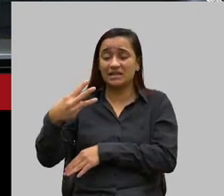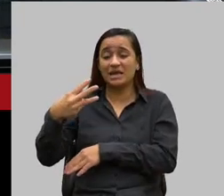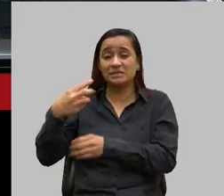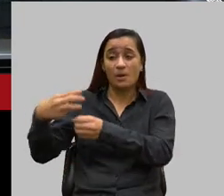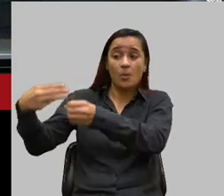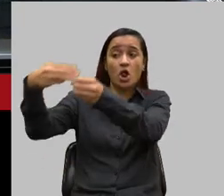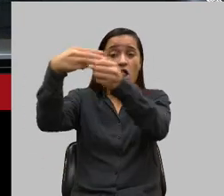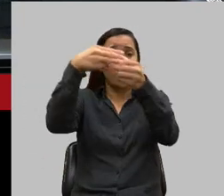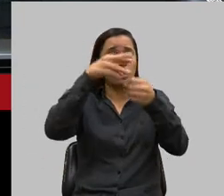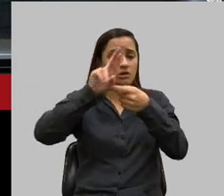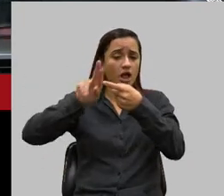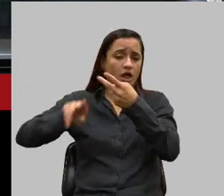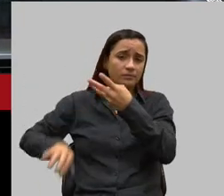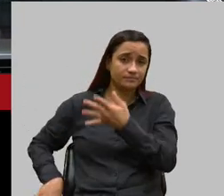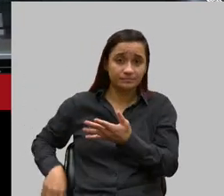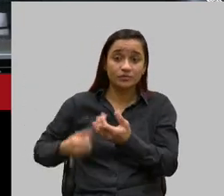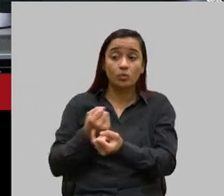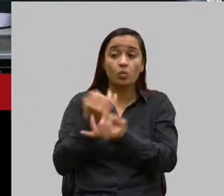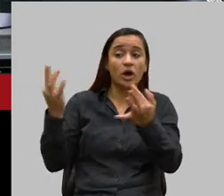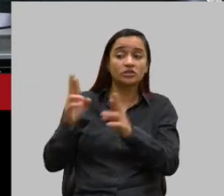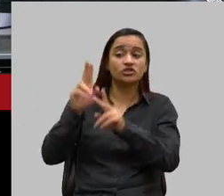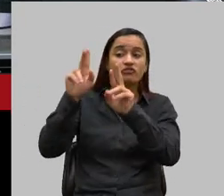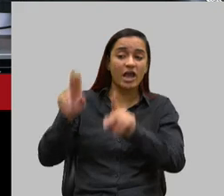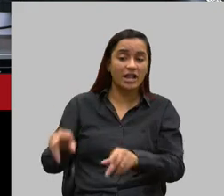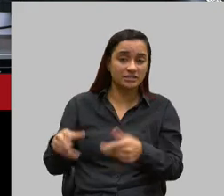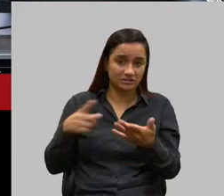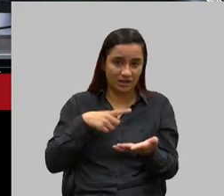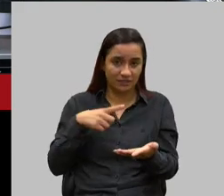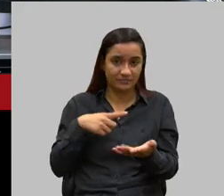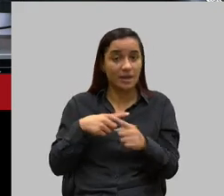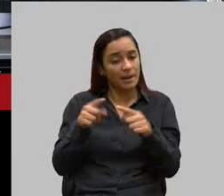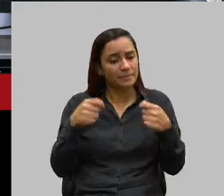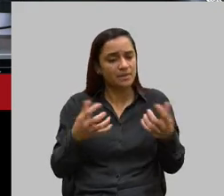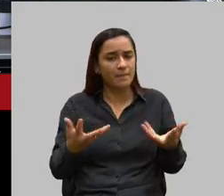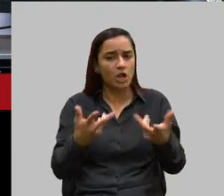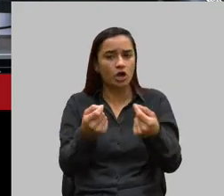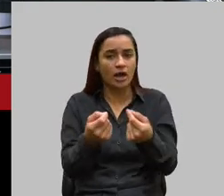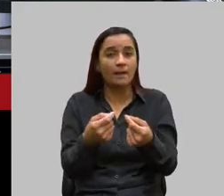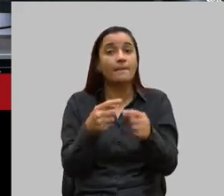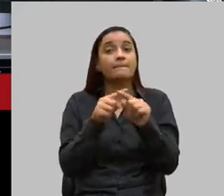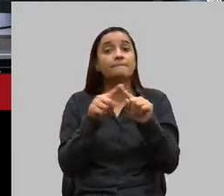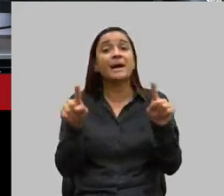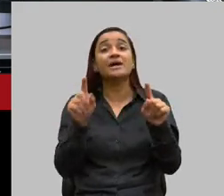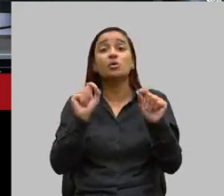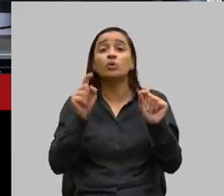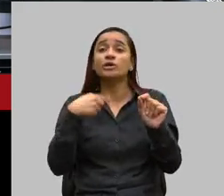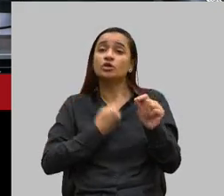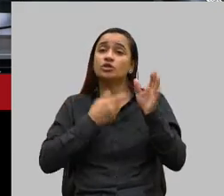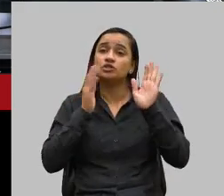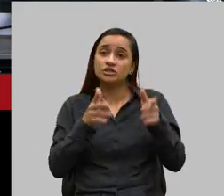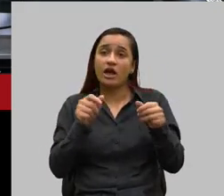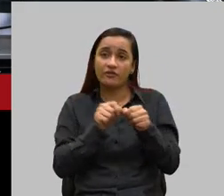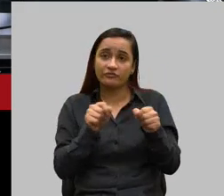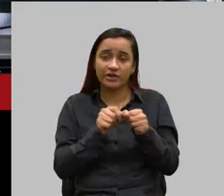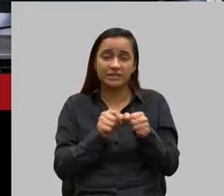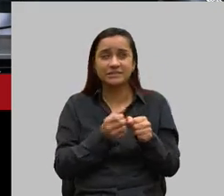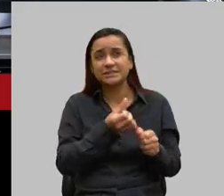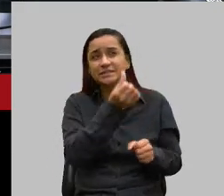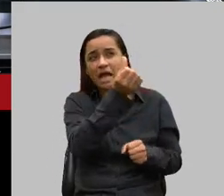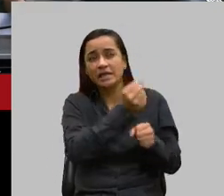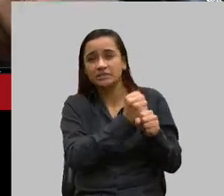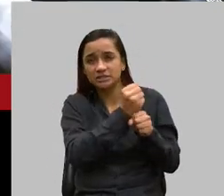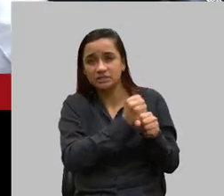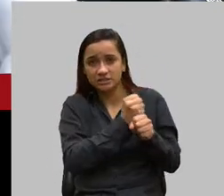grandes né da realidade temos que melhorar mas o que fizemos o que o governador Romeu Zema fez em se anos